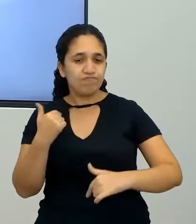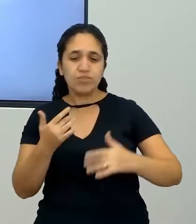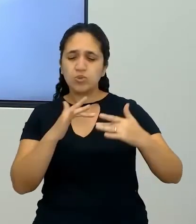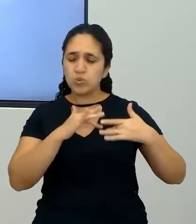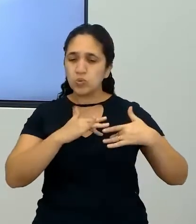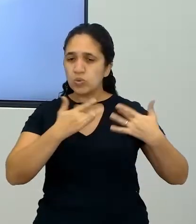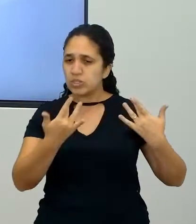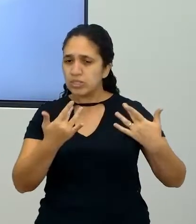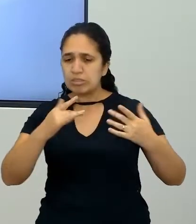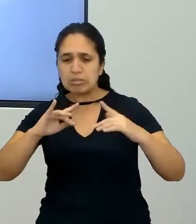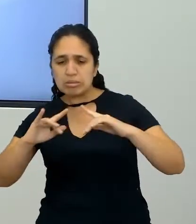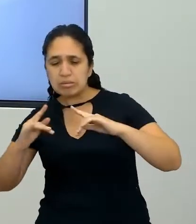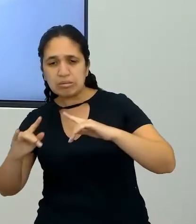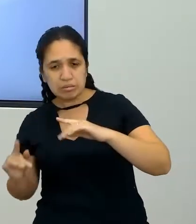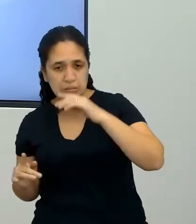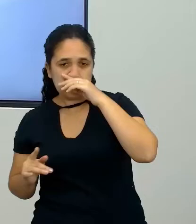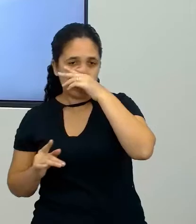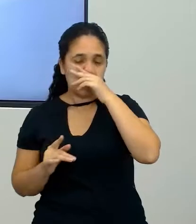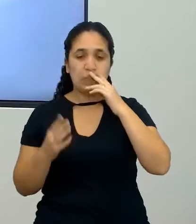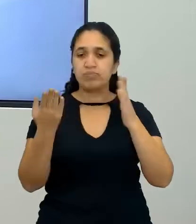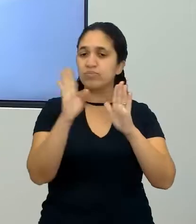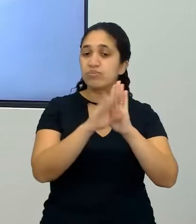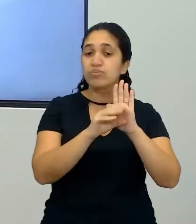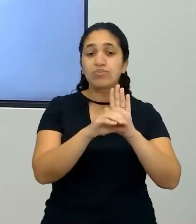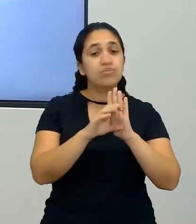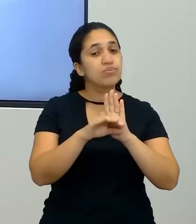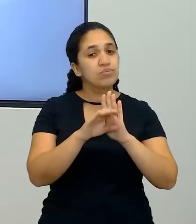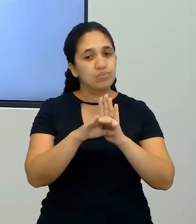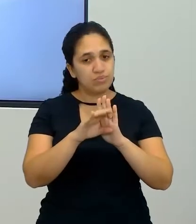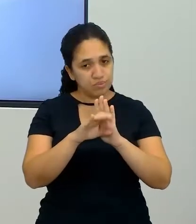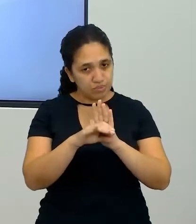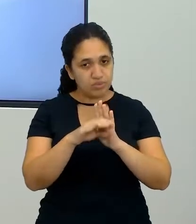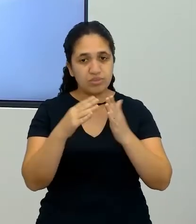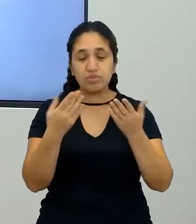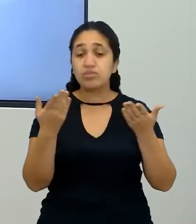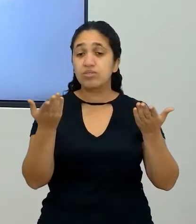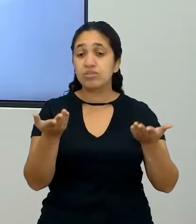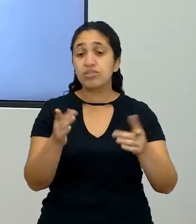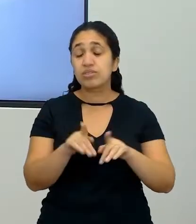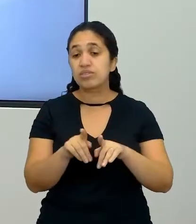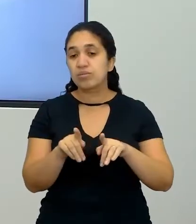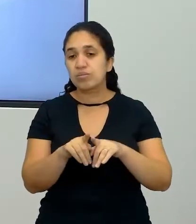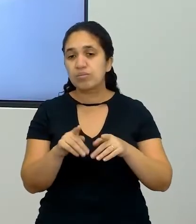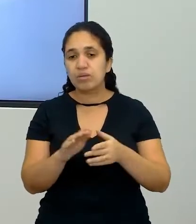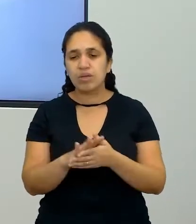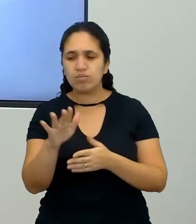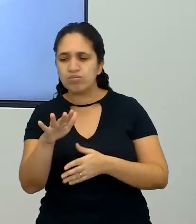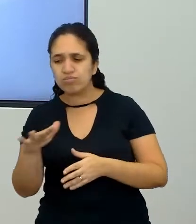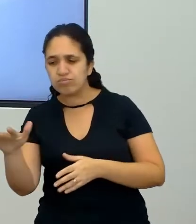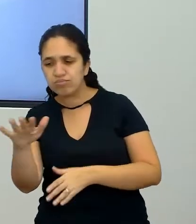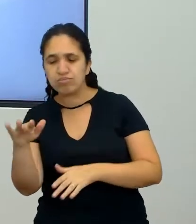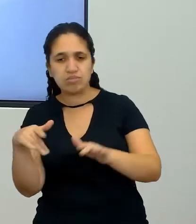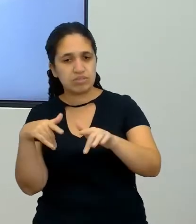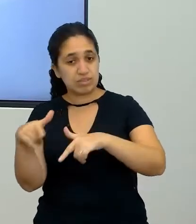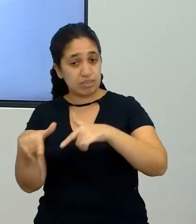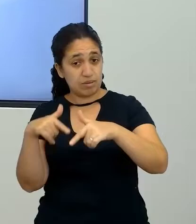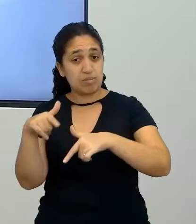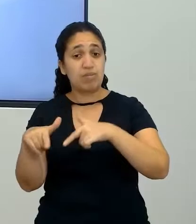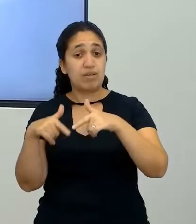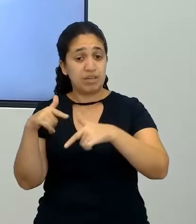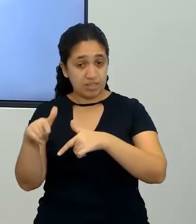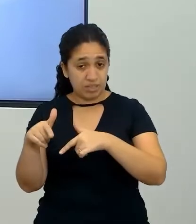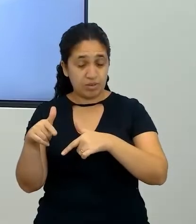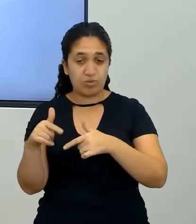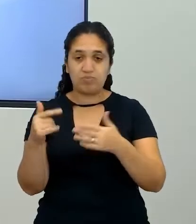mecânica do Émile Durkheim, que são conceitos que também se aplicam ao mundo do trabalho, ou não só se aplicam,